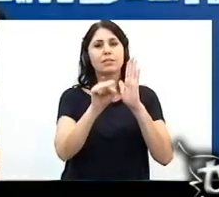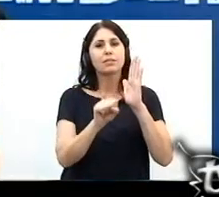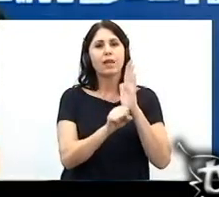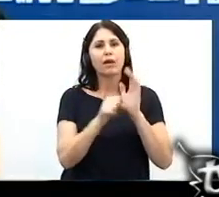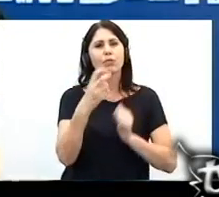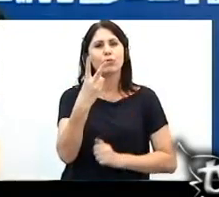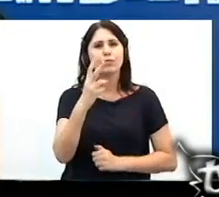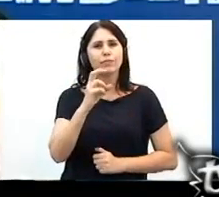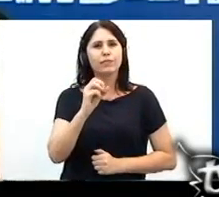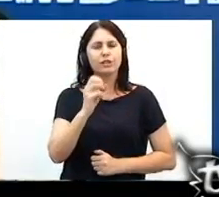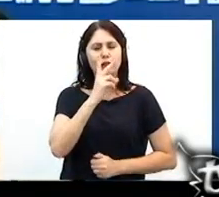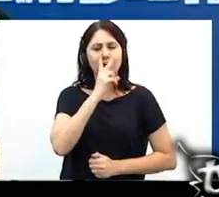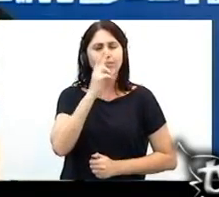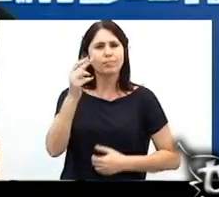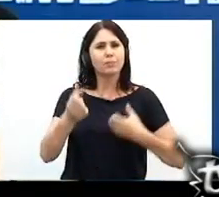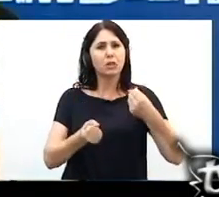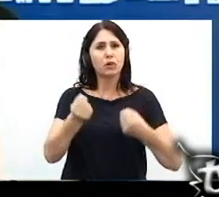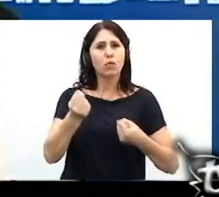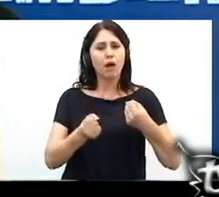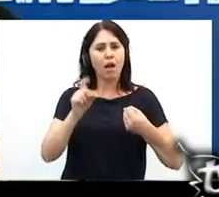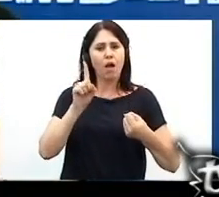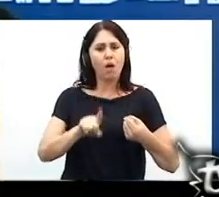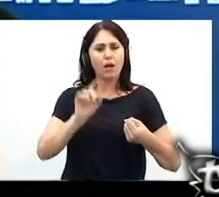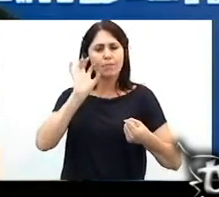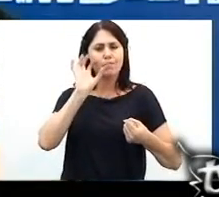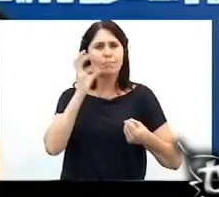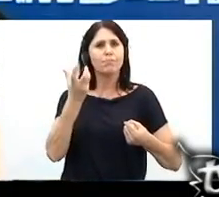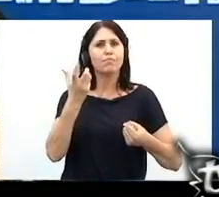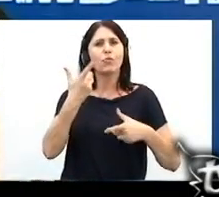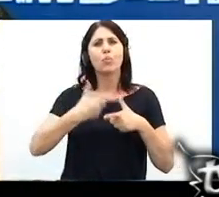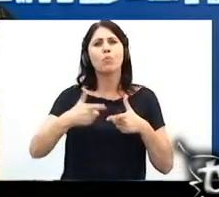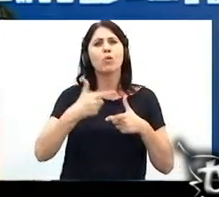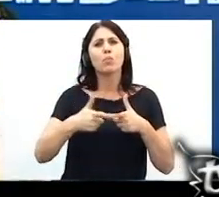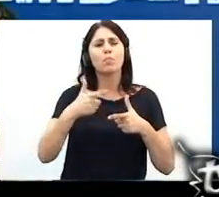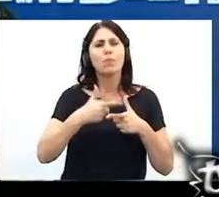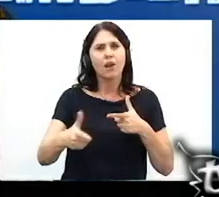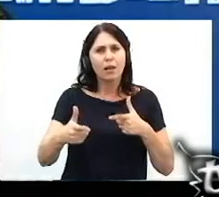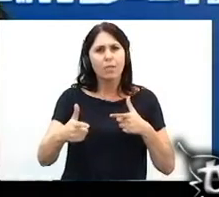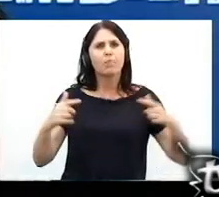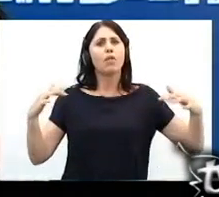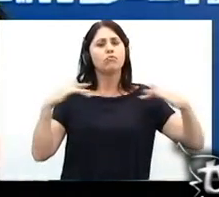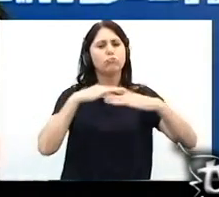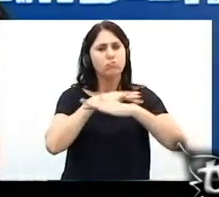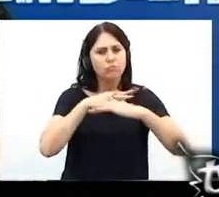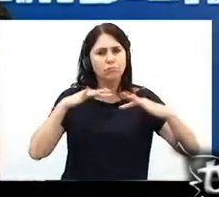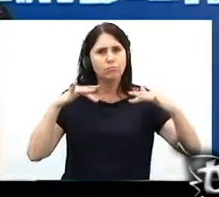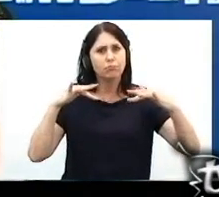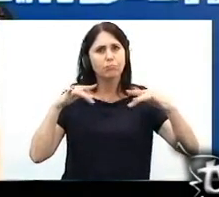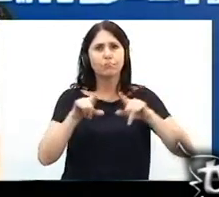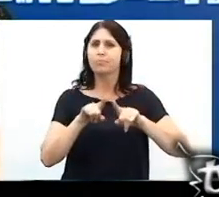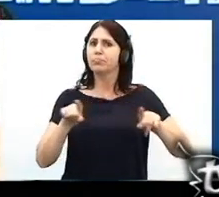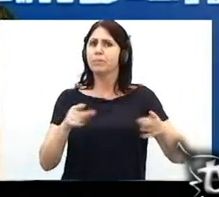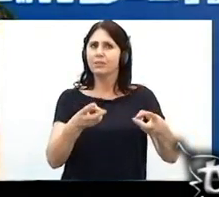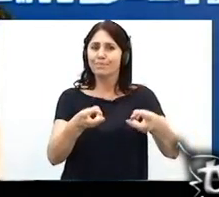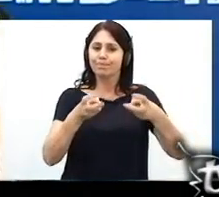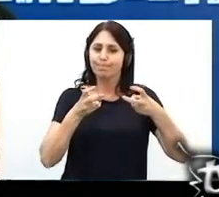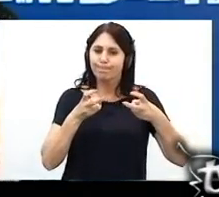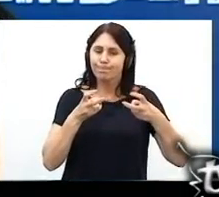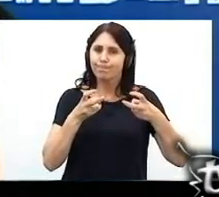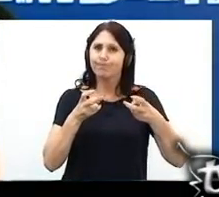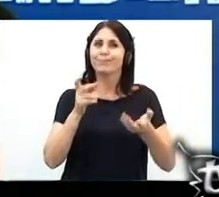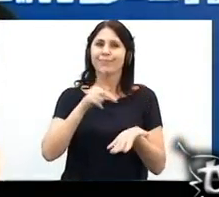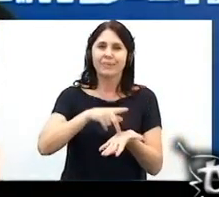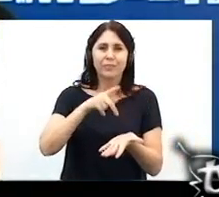agenda21passofundo@gmail.com. E no programa de hoje nós vamos estar falando sobre mobilidade urbana, um assunto muito importante. No século